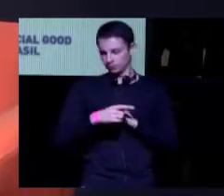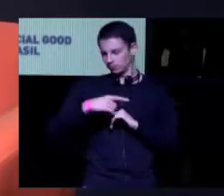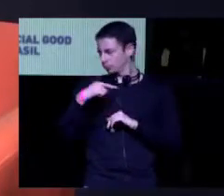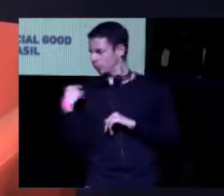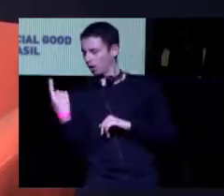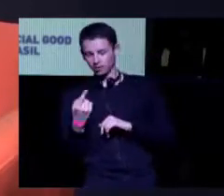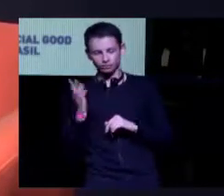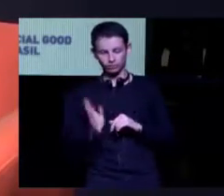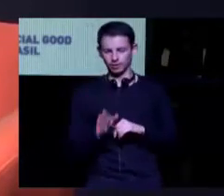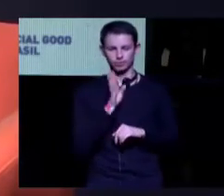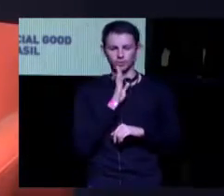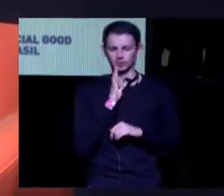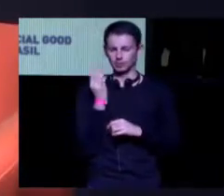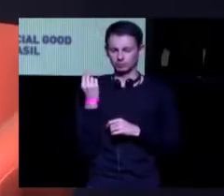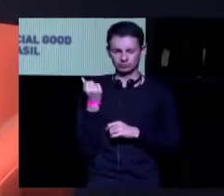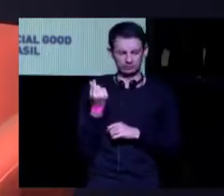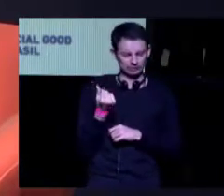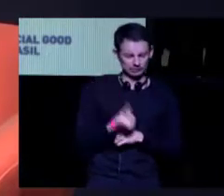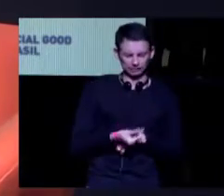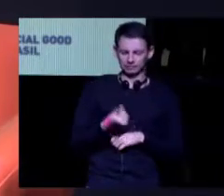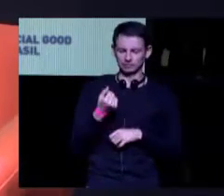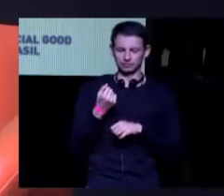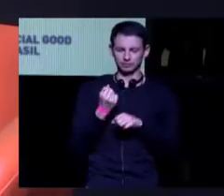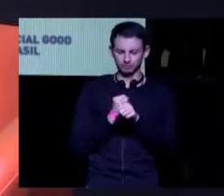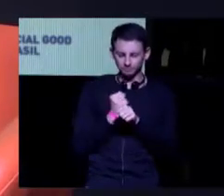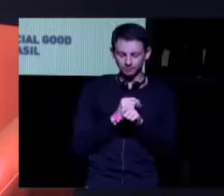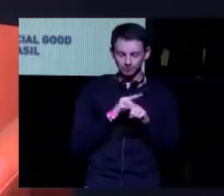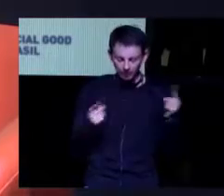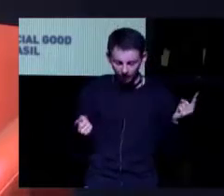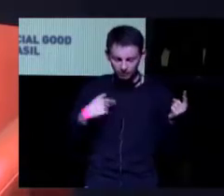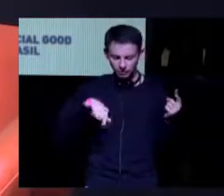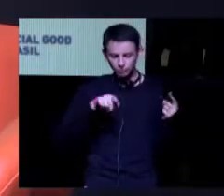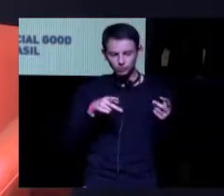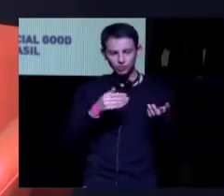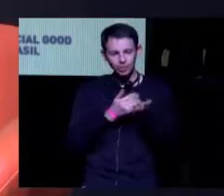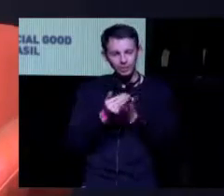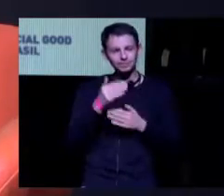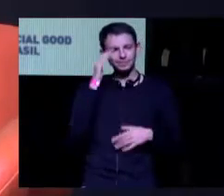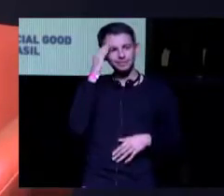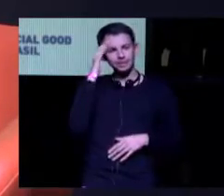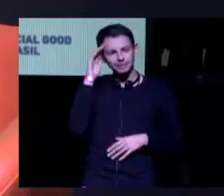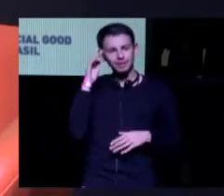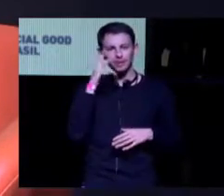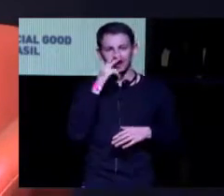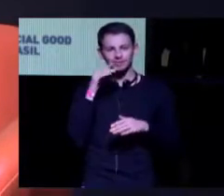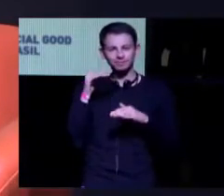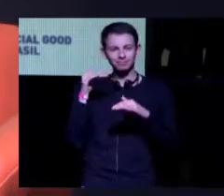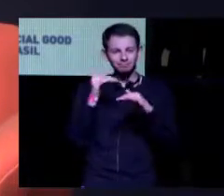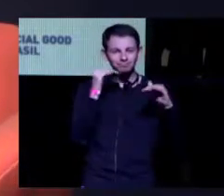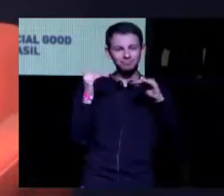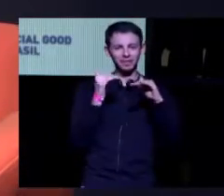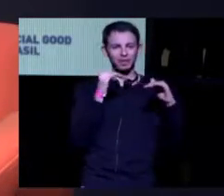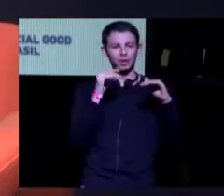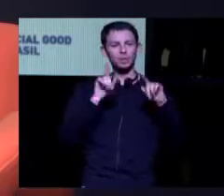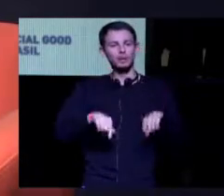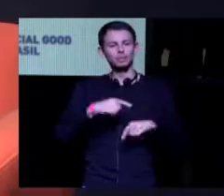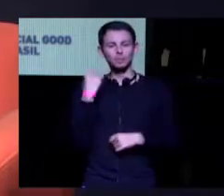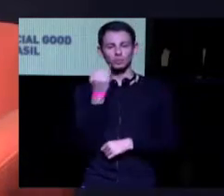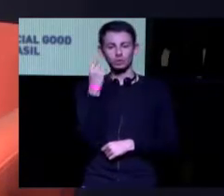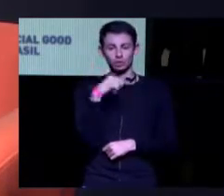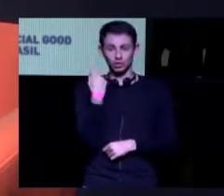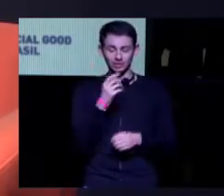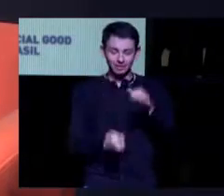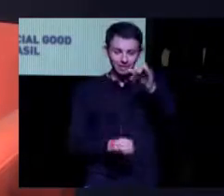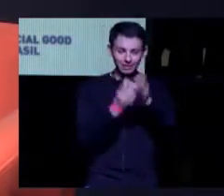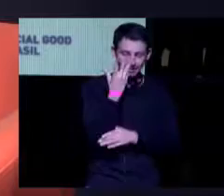tempo e consegue entender alguns padrões, mas é muito importante que a gente crie níveis de engajamento diferentes. Às vezes a